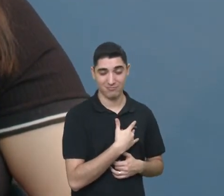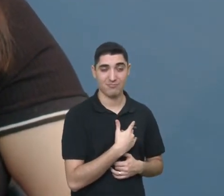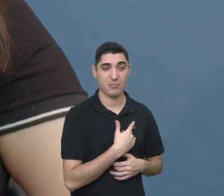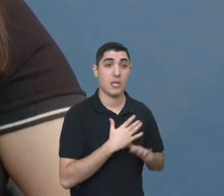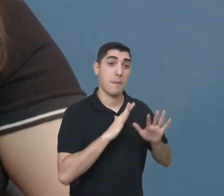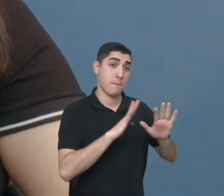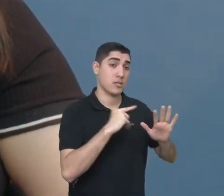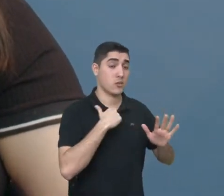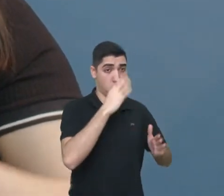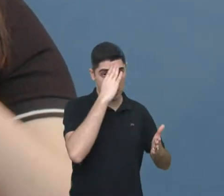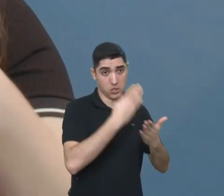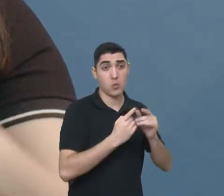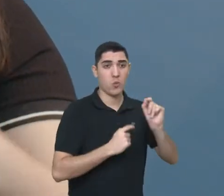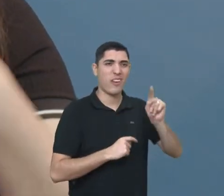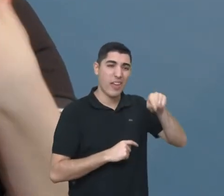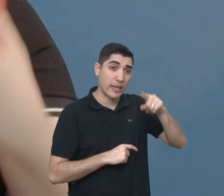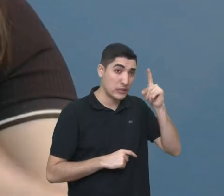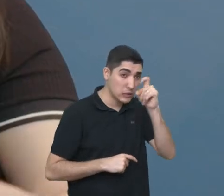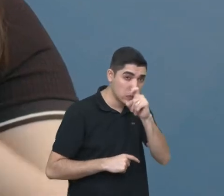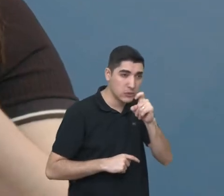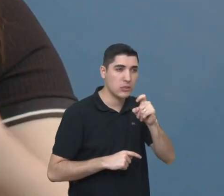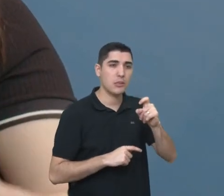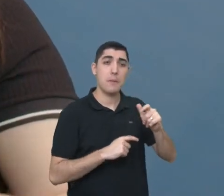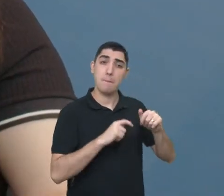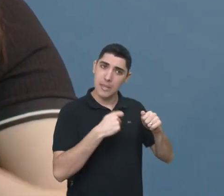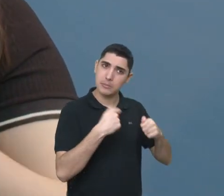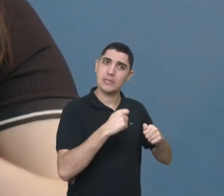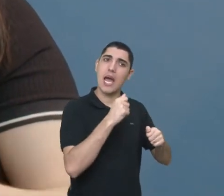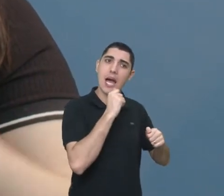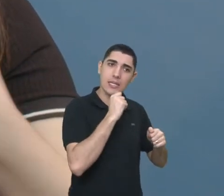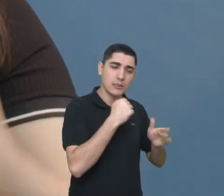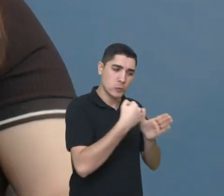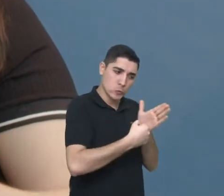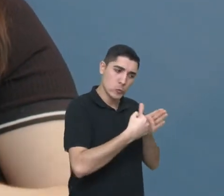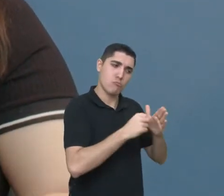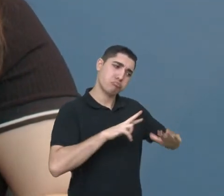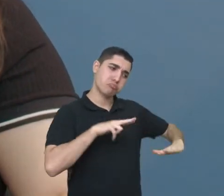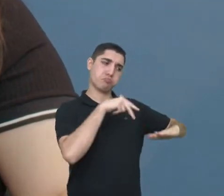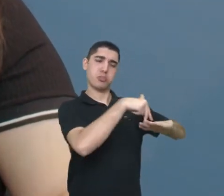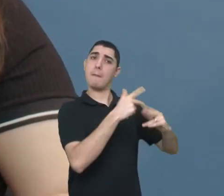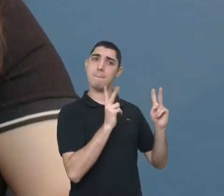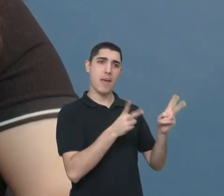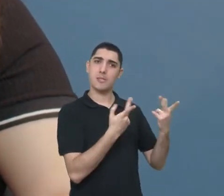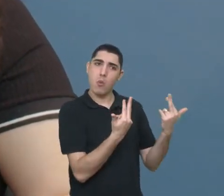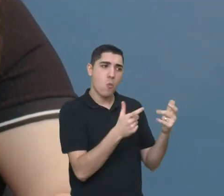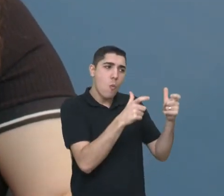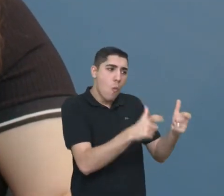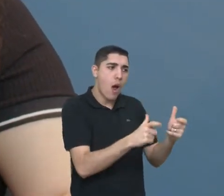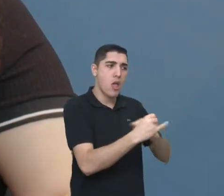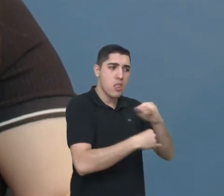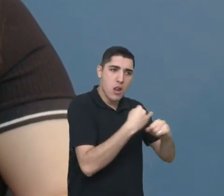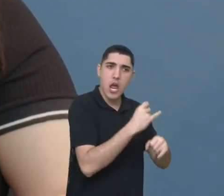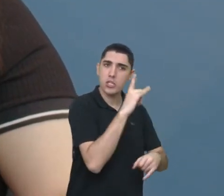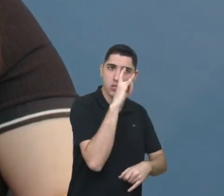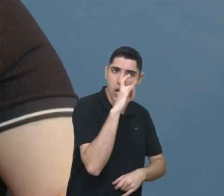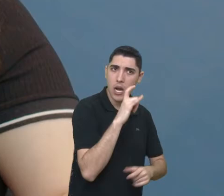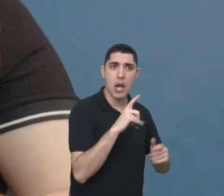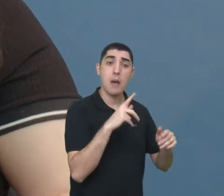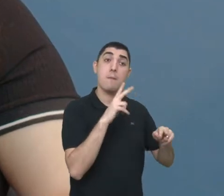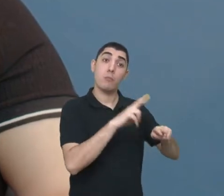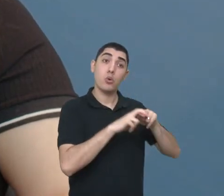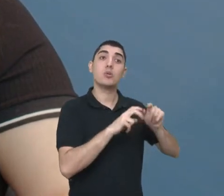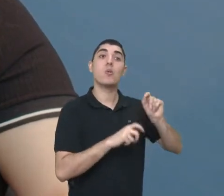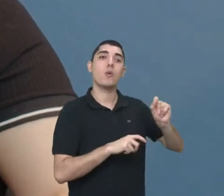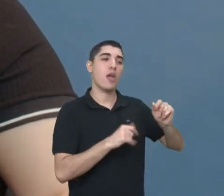Mas eu acredito que, por mais que seja difícil resistir, a gente também precisa ocupar esses mesmos espaços com um conteúdo